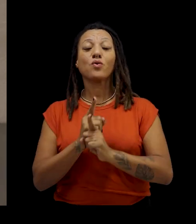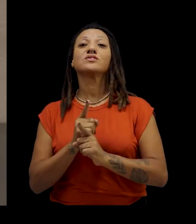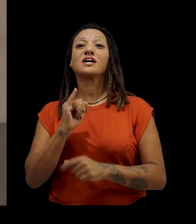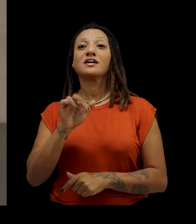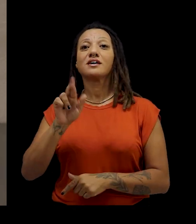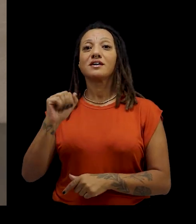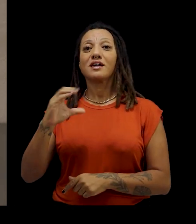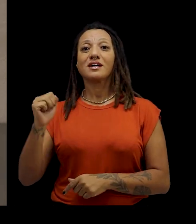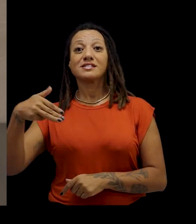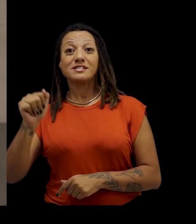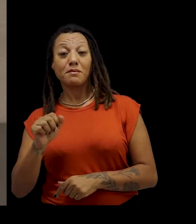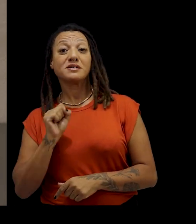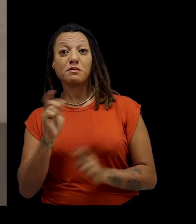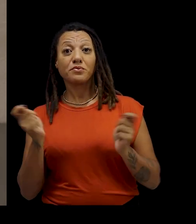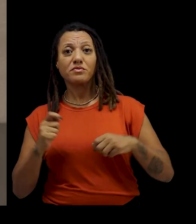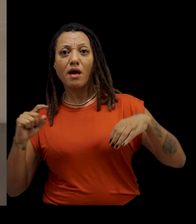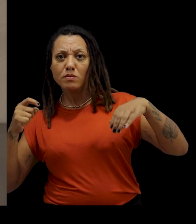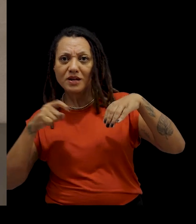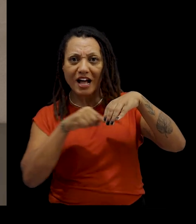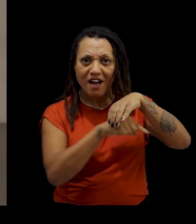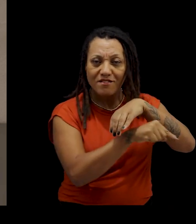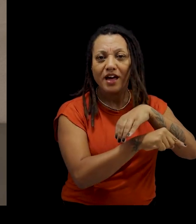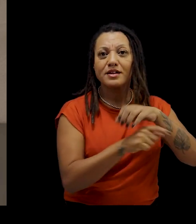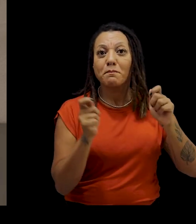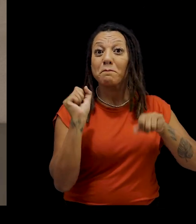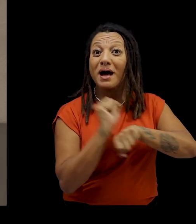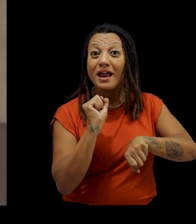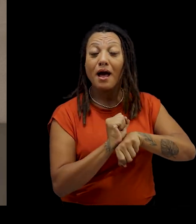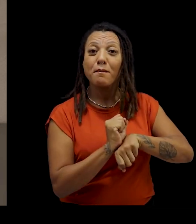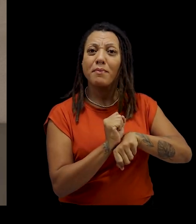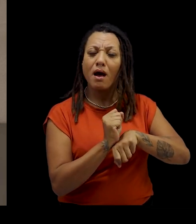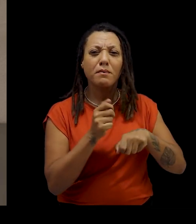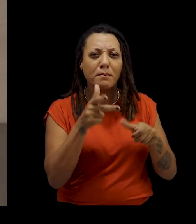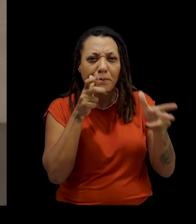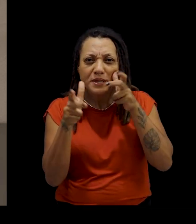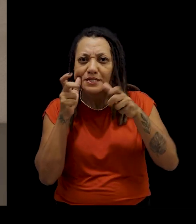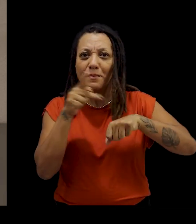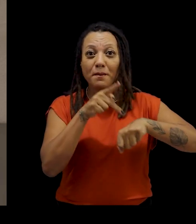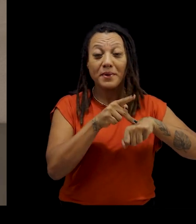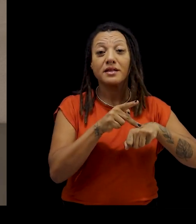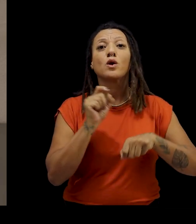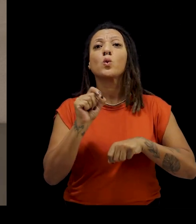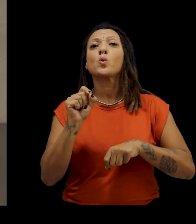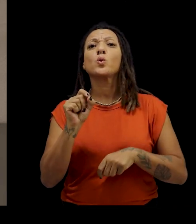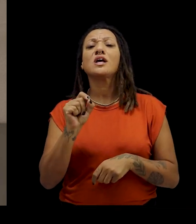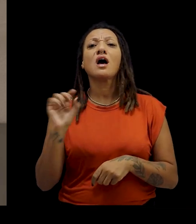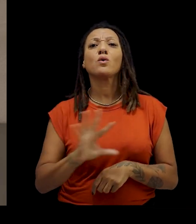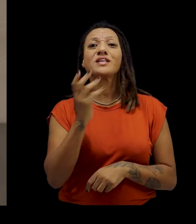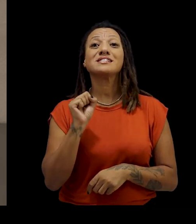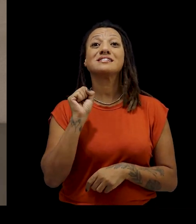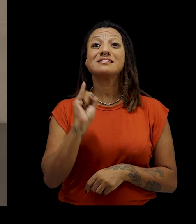pudéssemos trazer a lua para uma caverna, se parássemos para ouvir as pedras, ou o que aconteceria se um segundo sol chegasse na